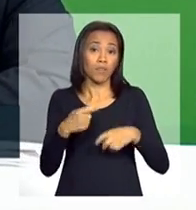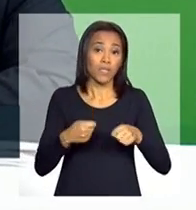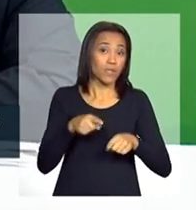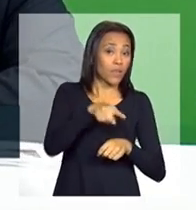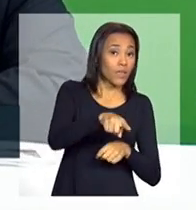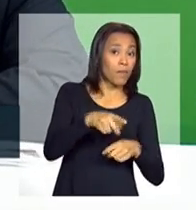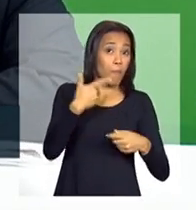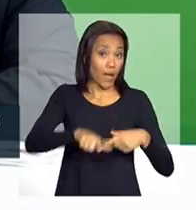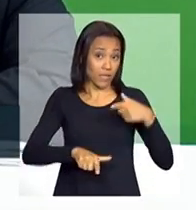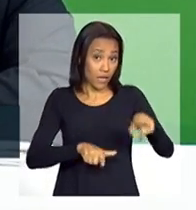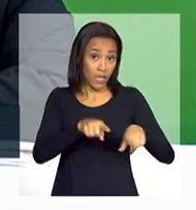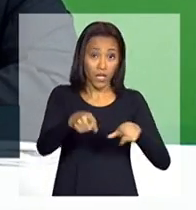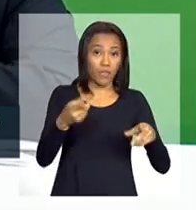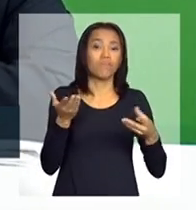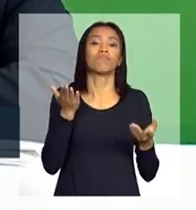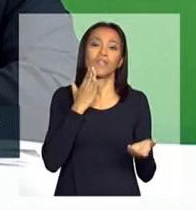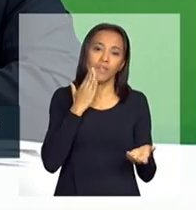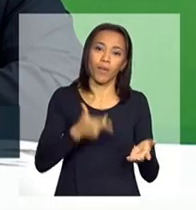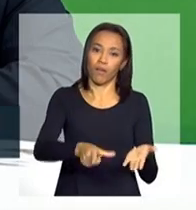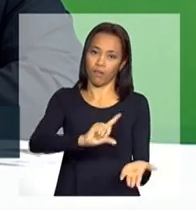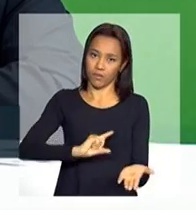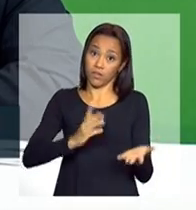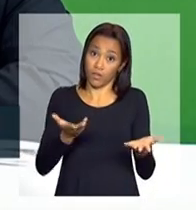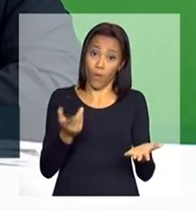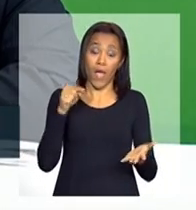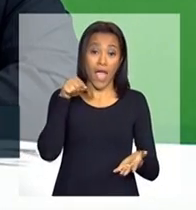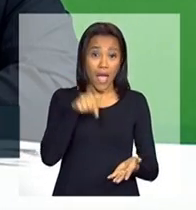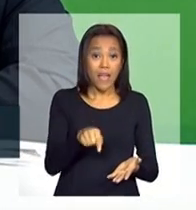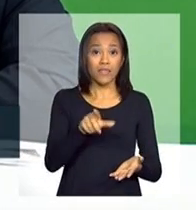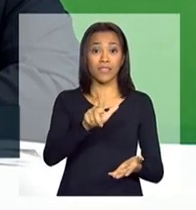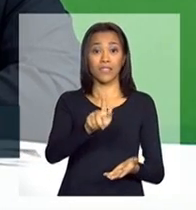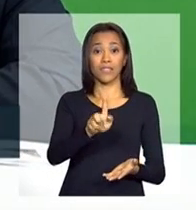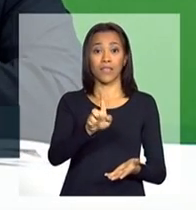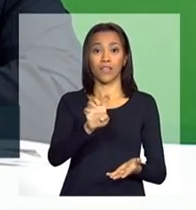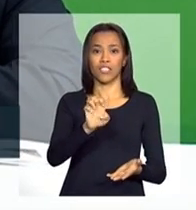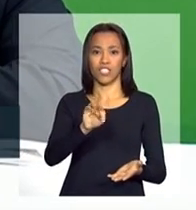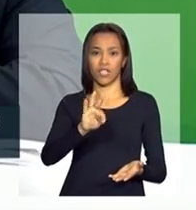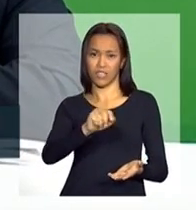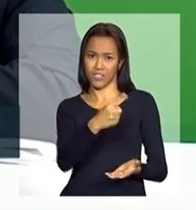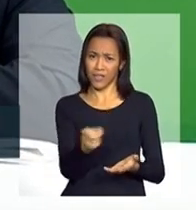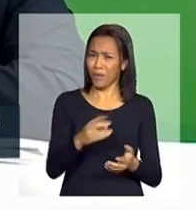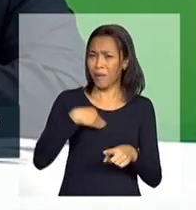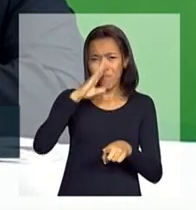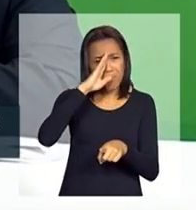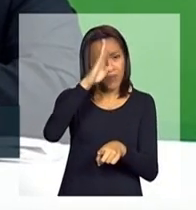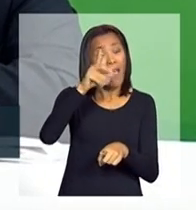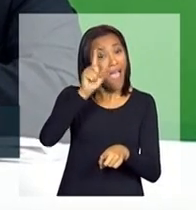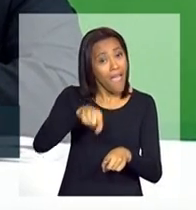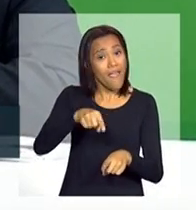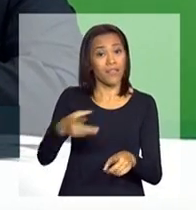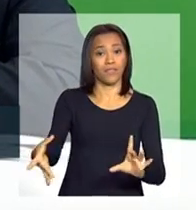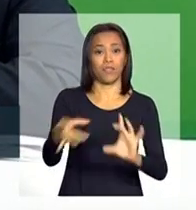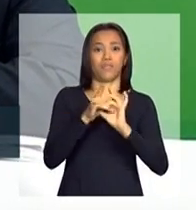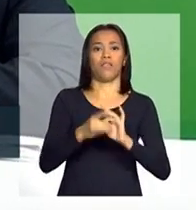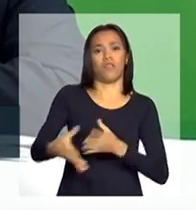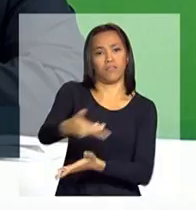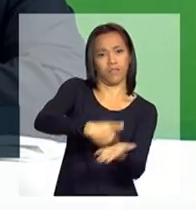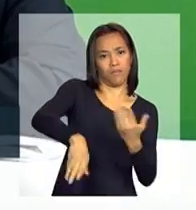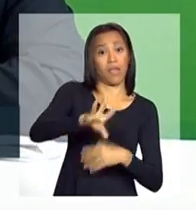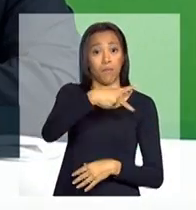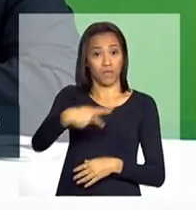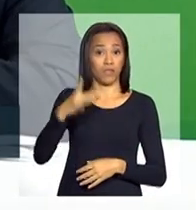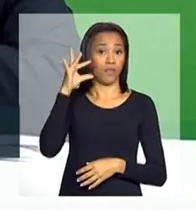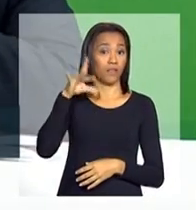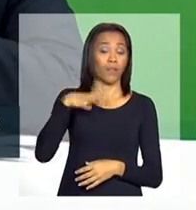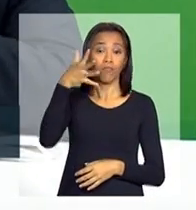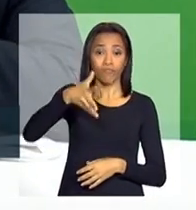de maior demanda um recurso Então essa questão da gestão é fundamental essa que é integração que a presidenta fala tá certo